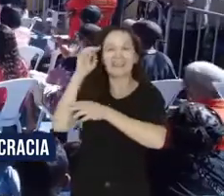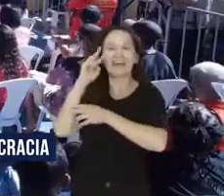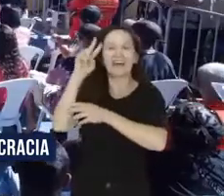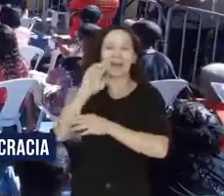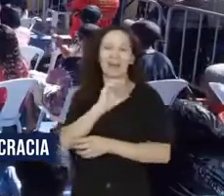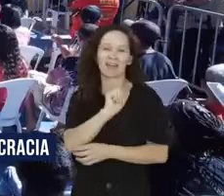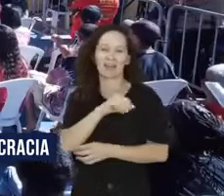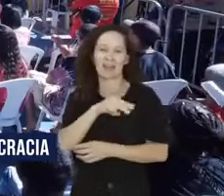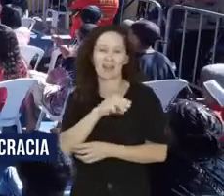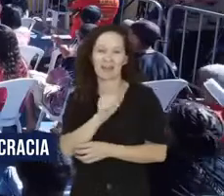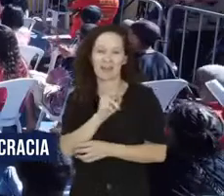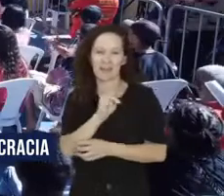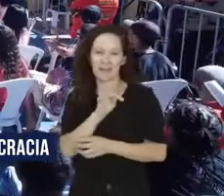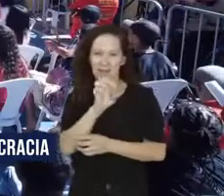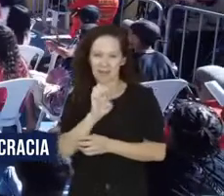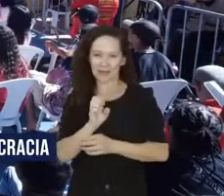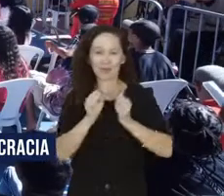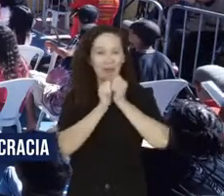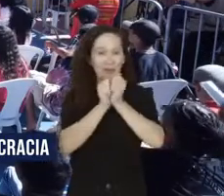Tá acompanhando aqui.